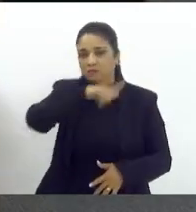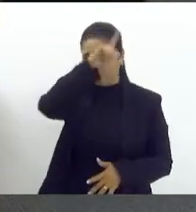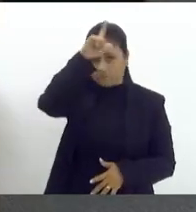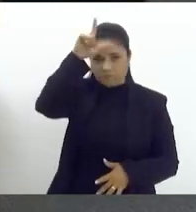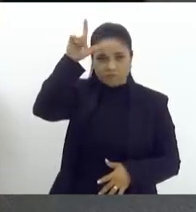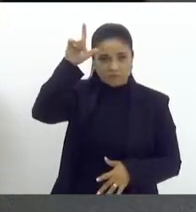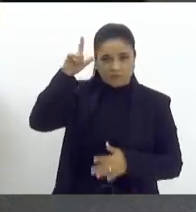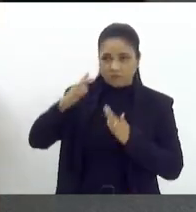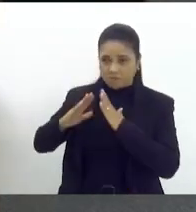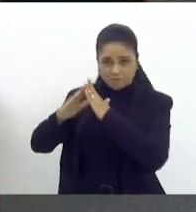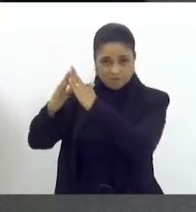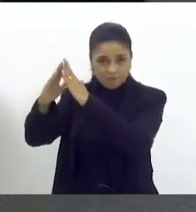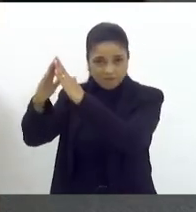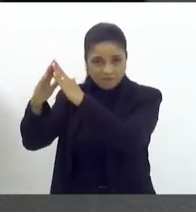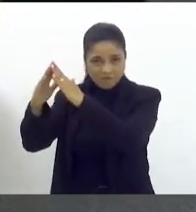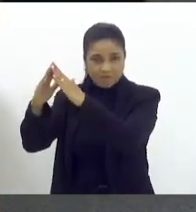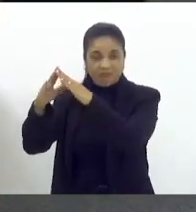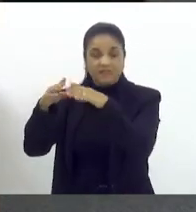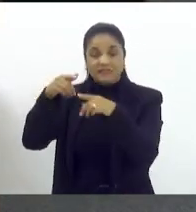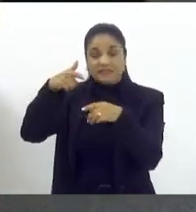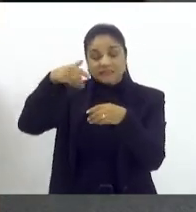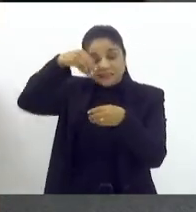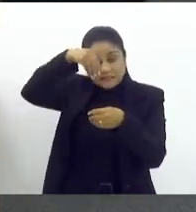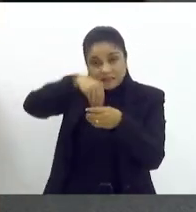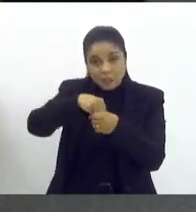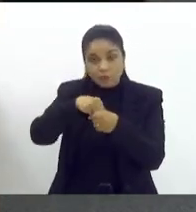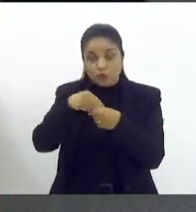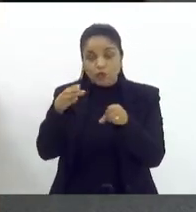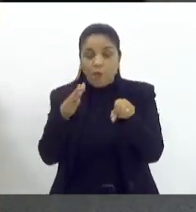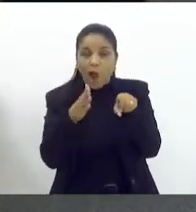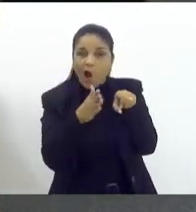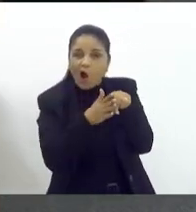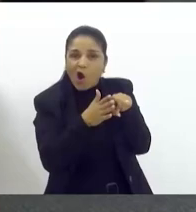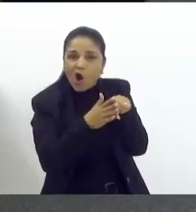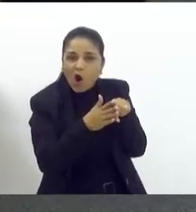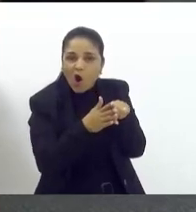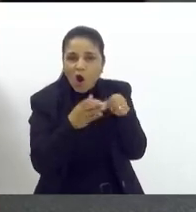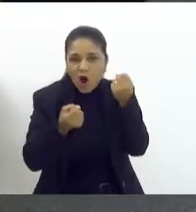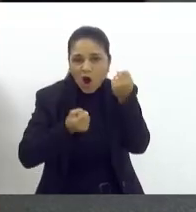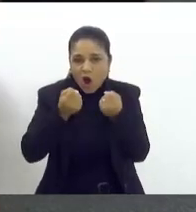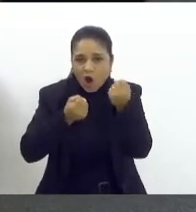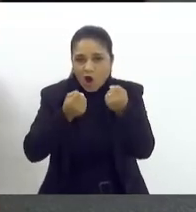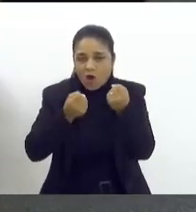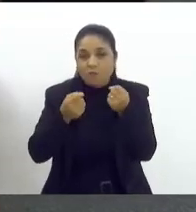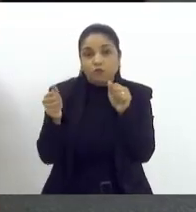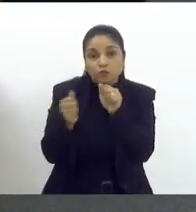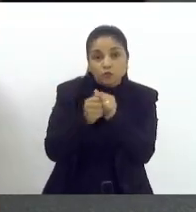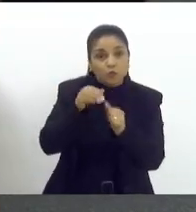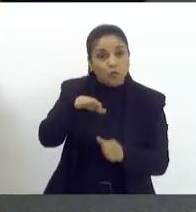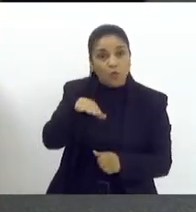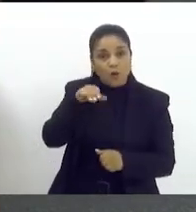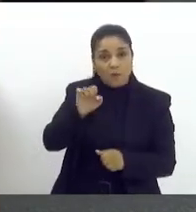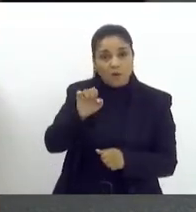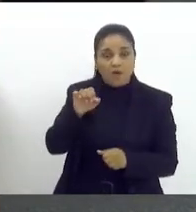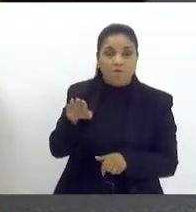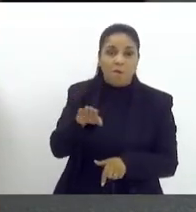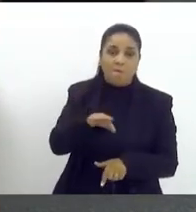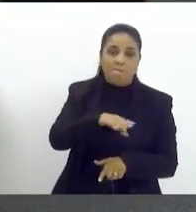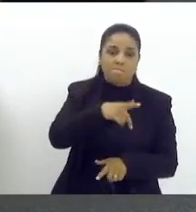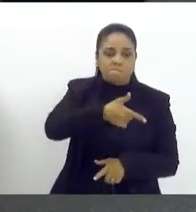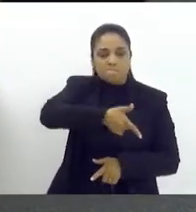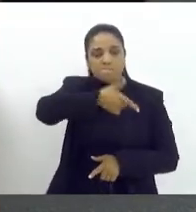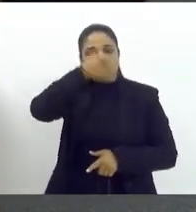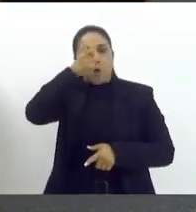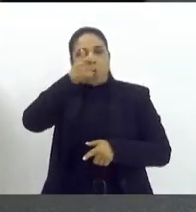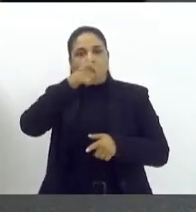dentro de uma Kombi onde estava com a sua mãe e foi assassinada com